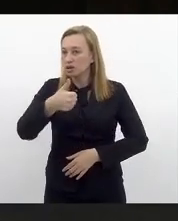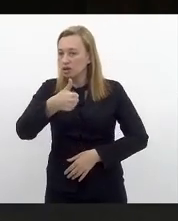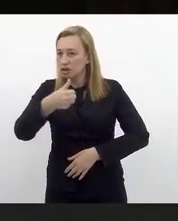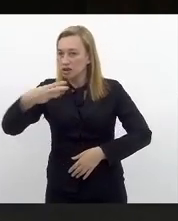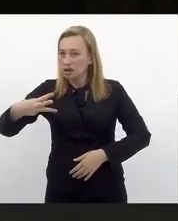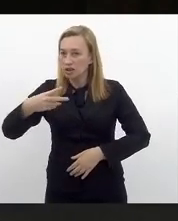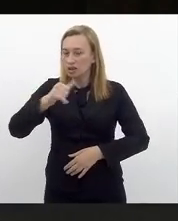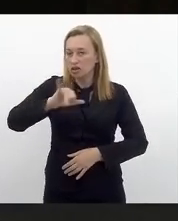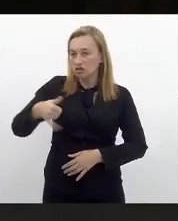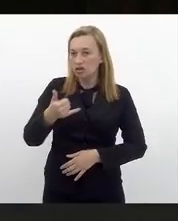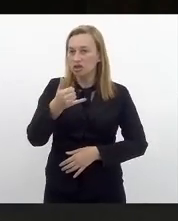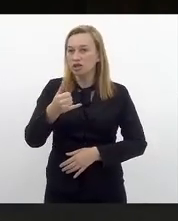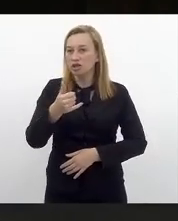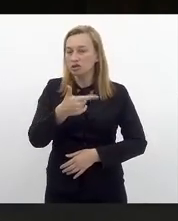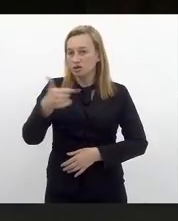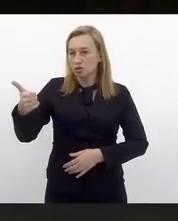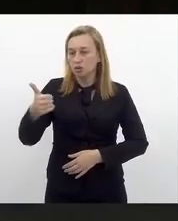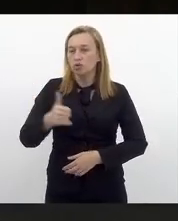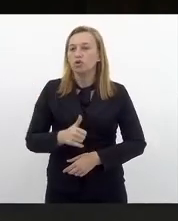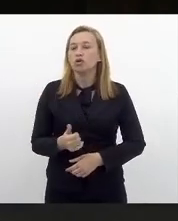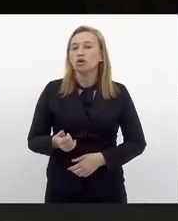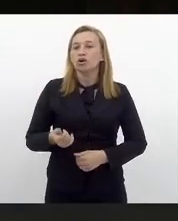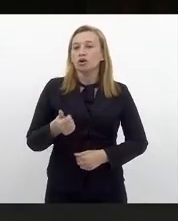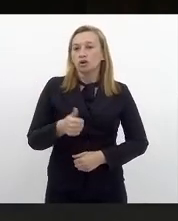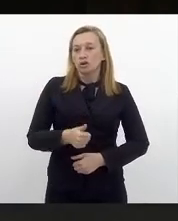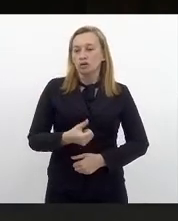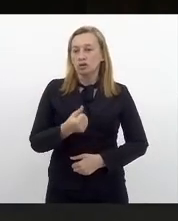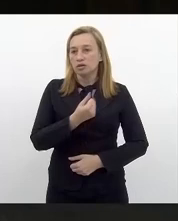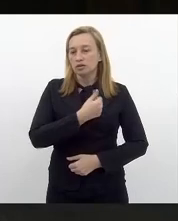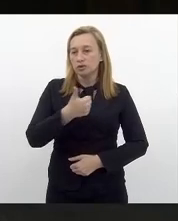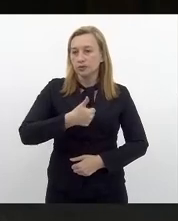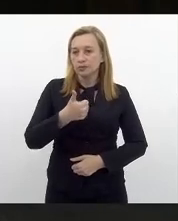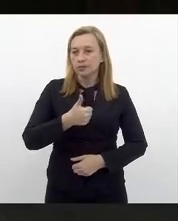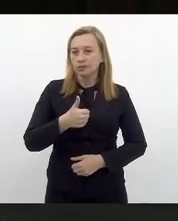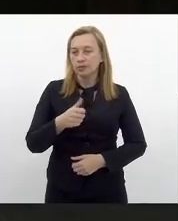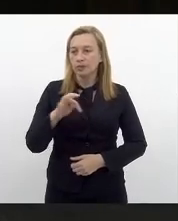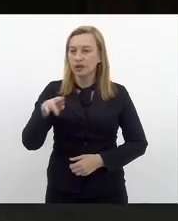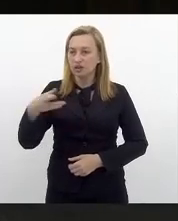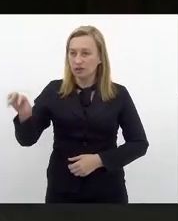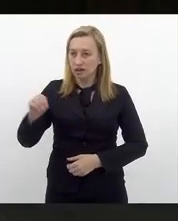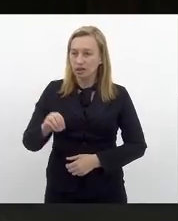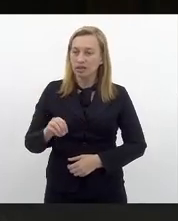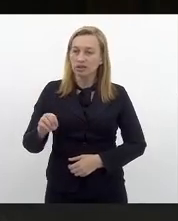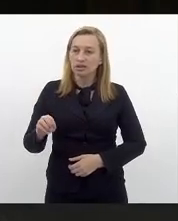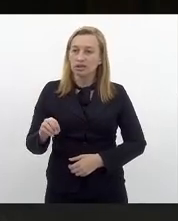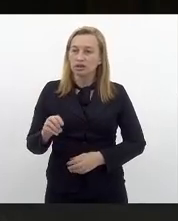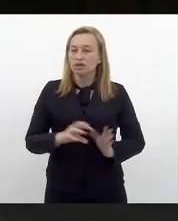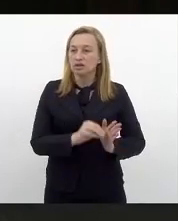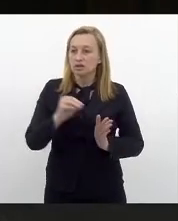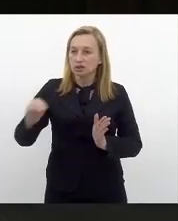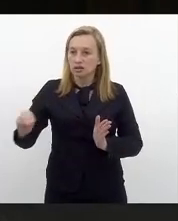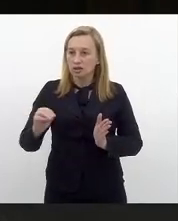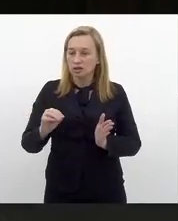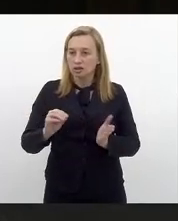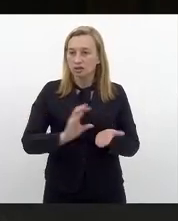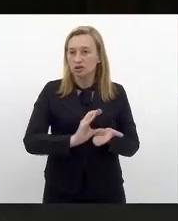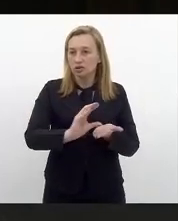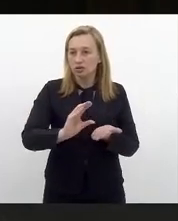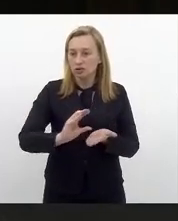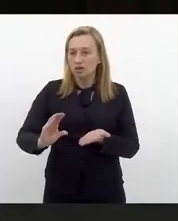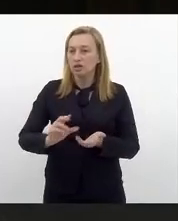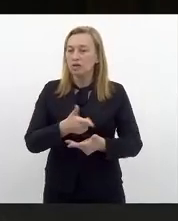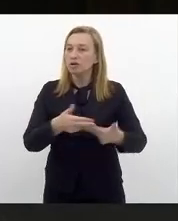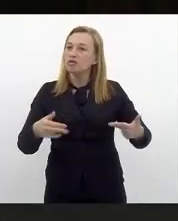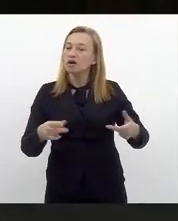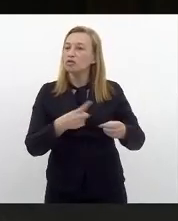de Janeiro de 21 é um as transferências constitucionais para os respectivos municípios estabelecidos nos